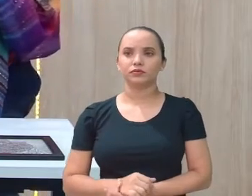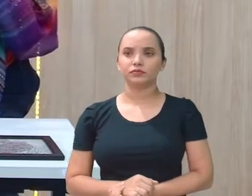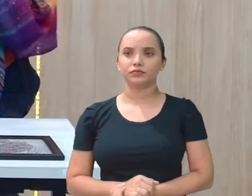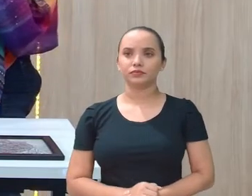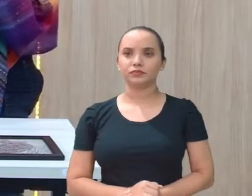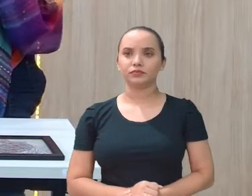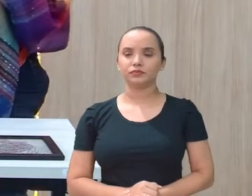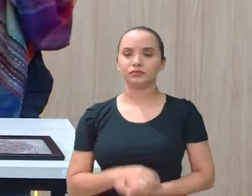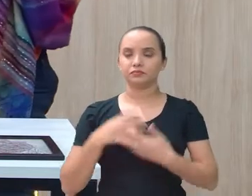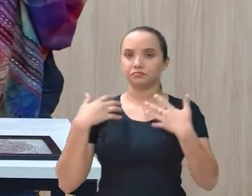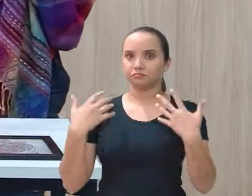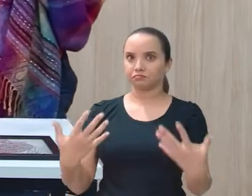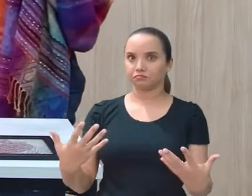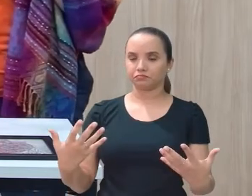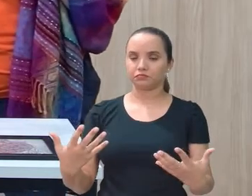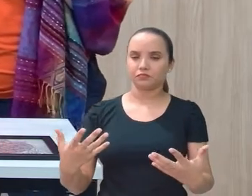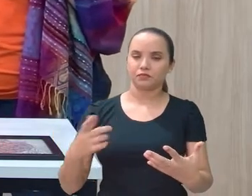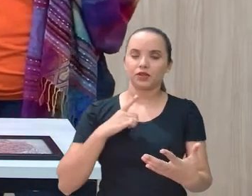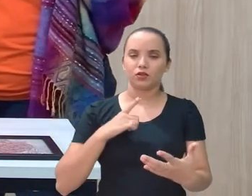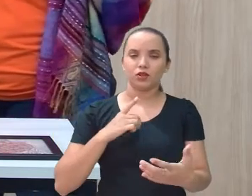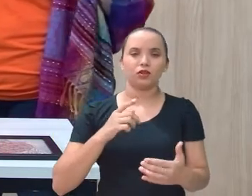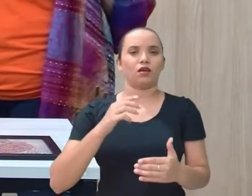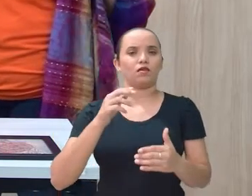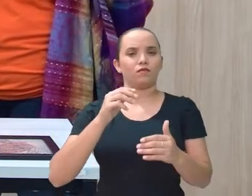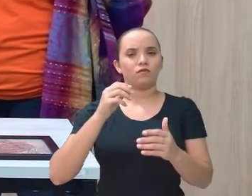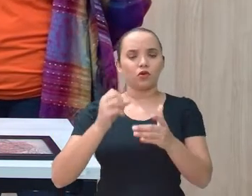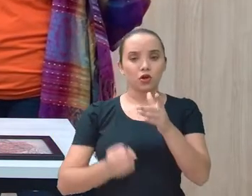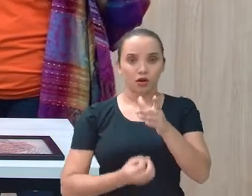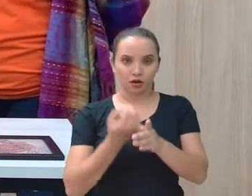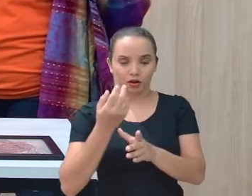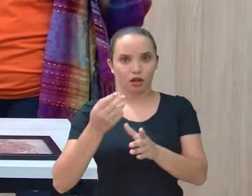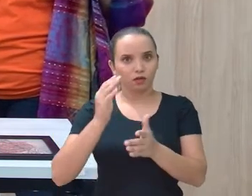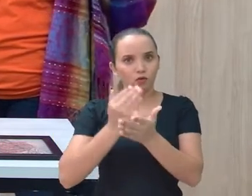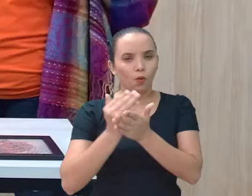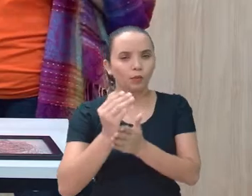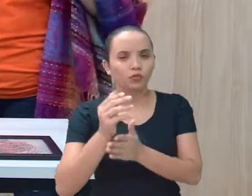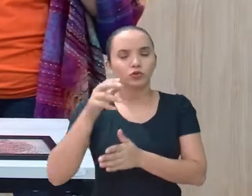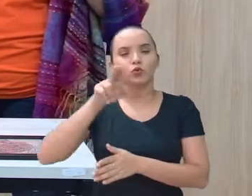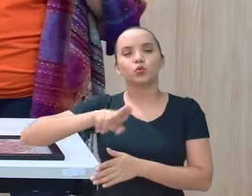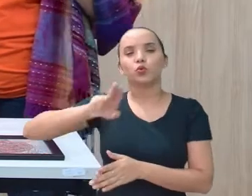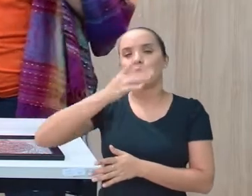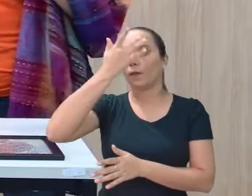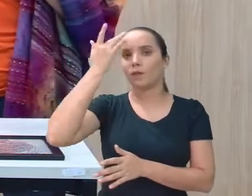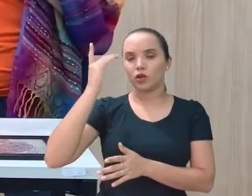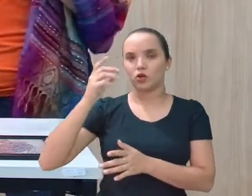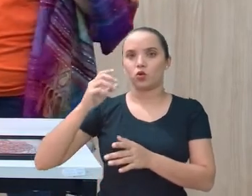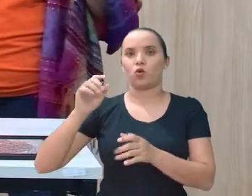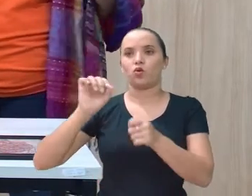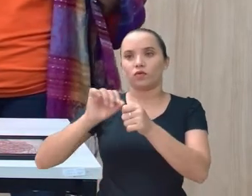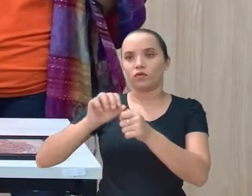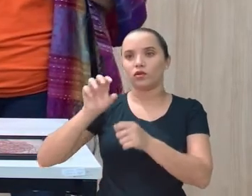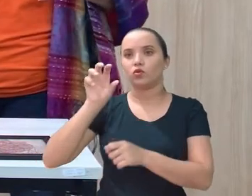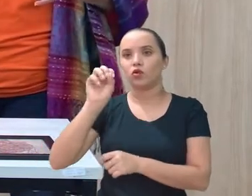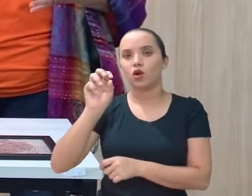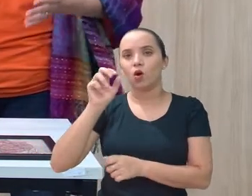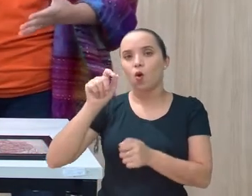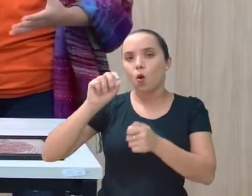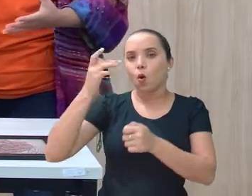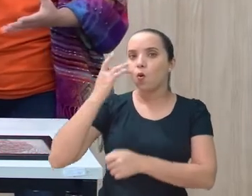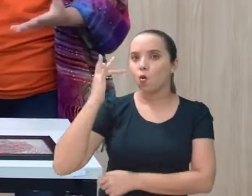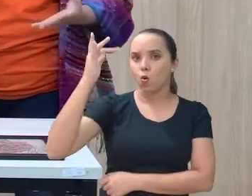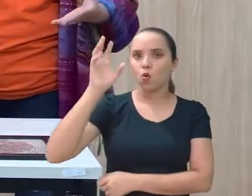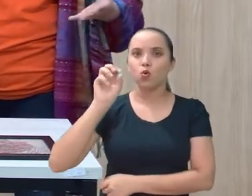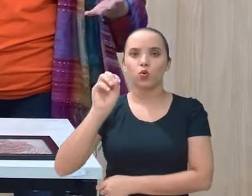gravuristas. Então, foi desenvolvido por ourives no primeiro momento, né? Os ourives